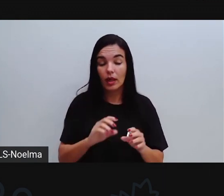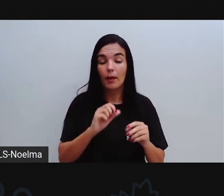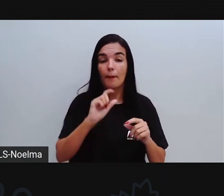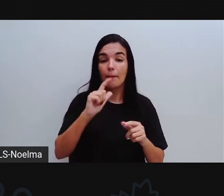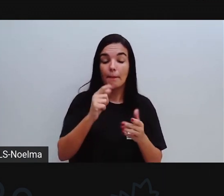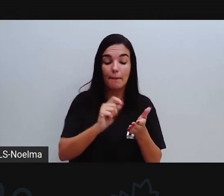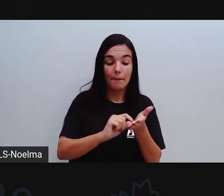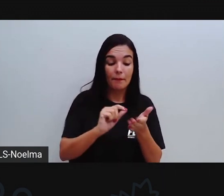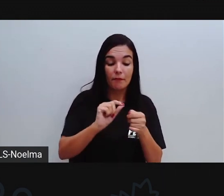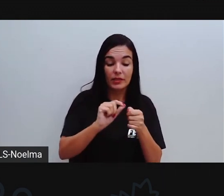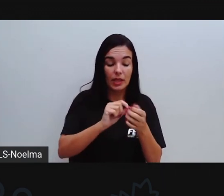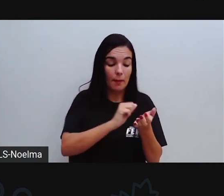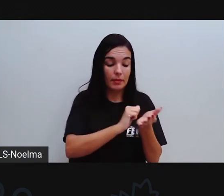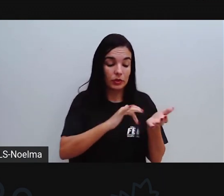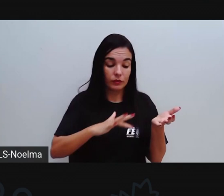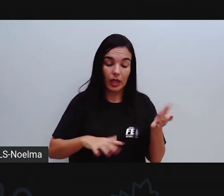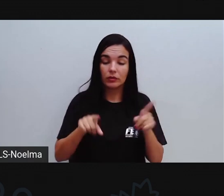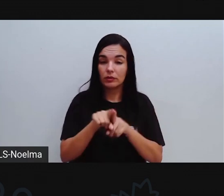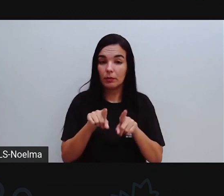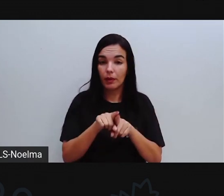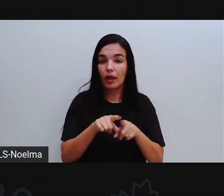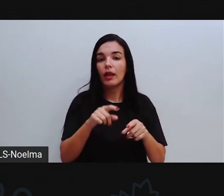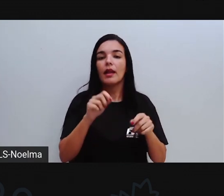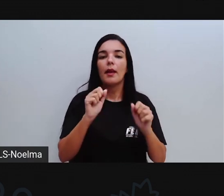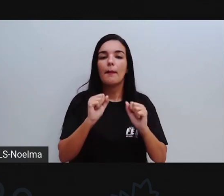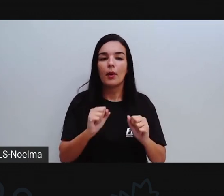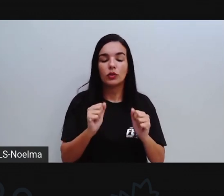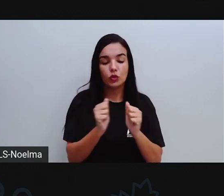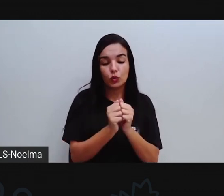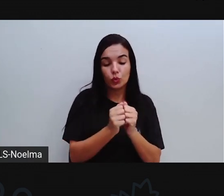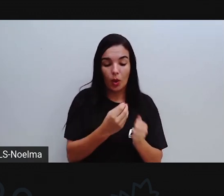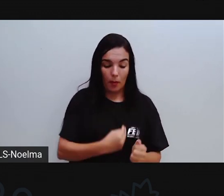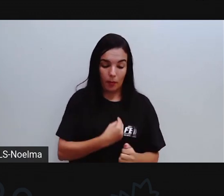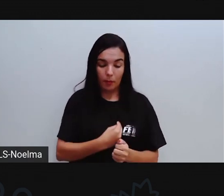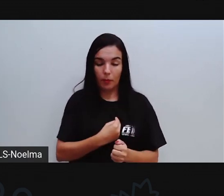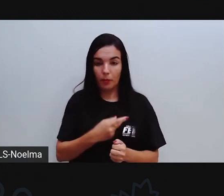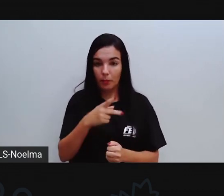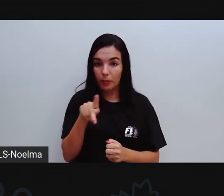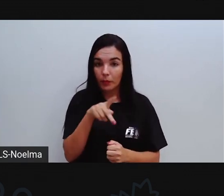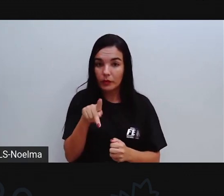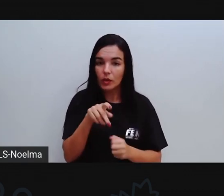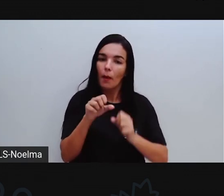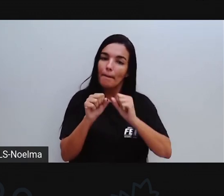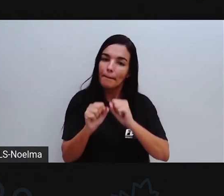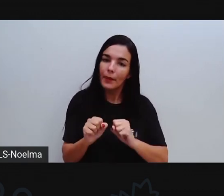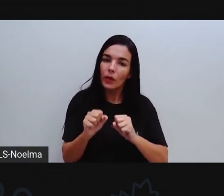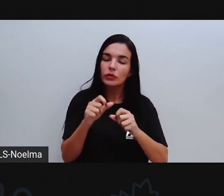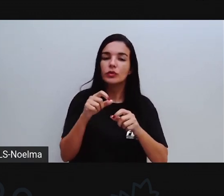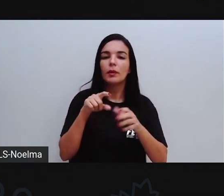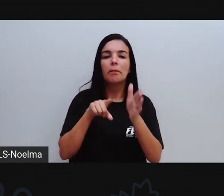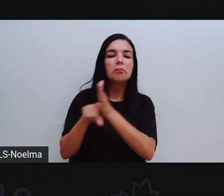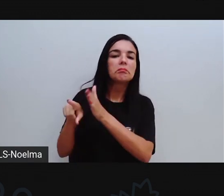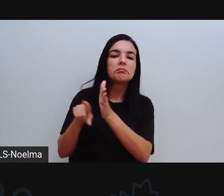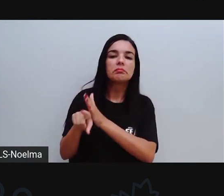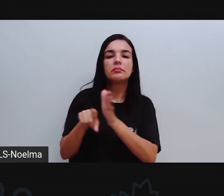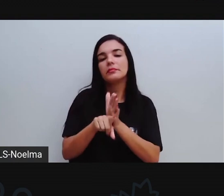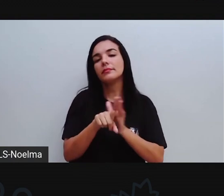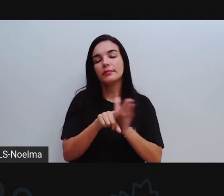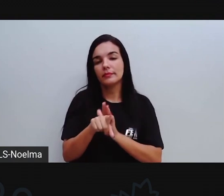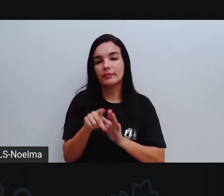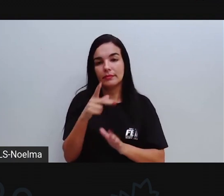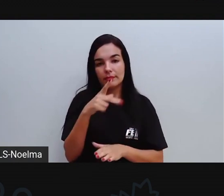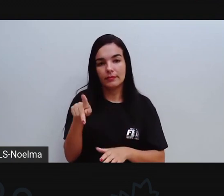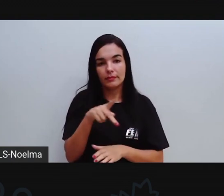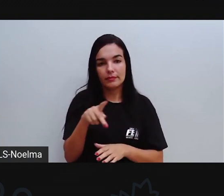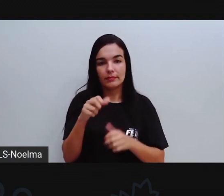observações na própria atividade de vocês, certo? E quando vocês estiverem no momento presencial, vocês podem estar tirando essas dúvidas com os professores de